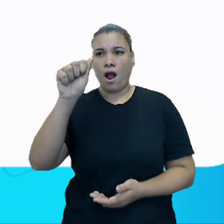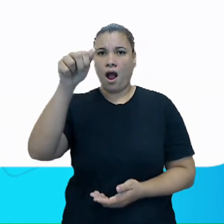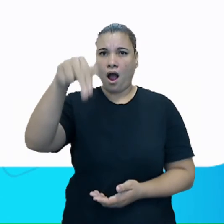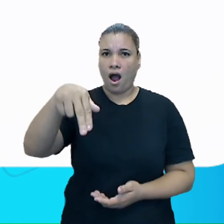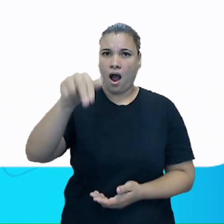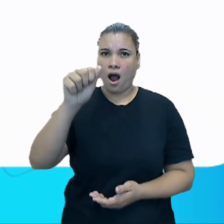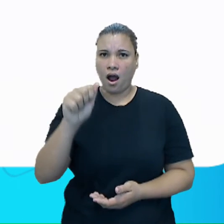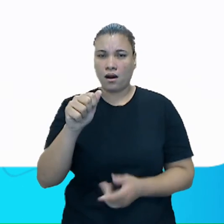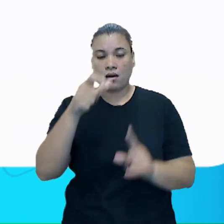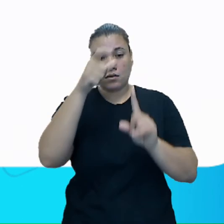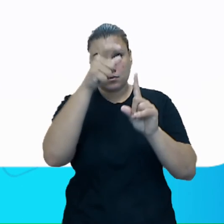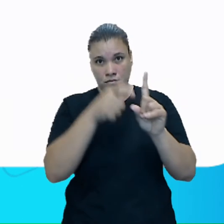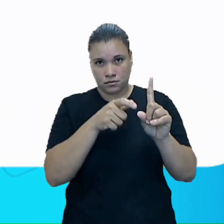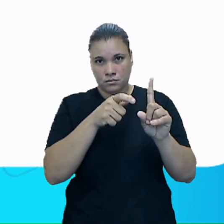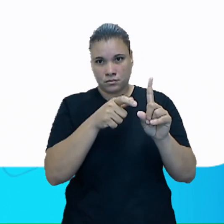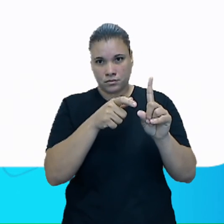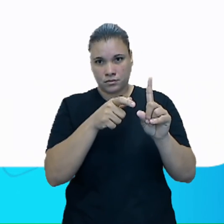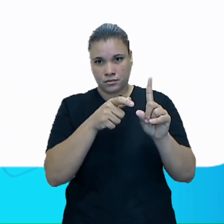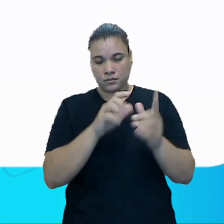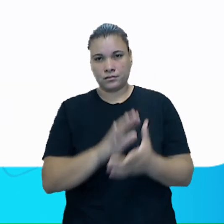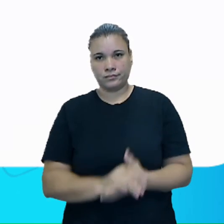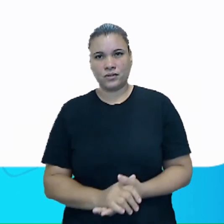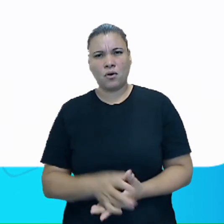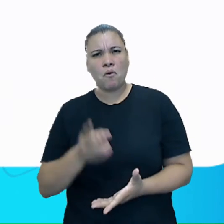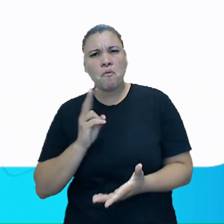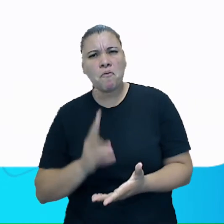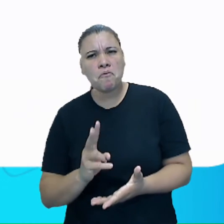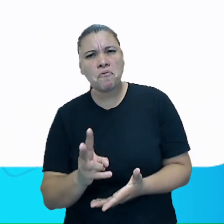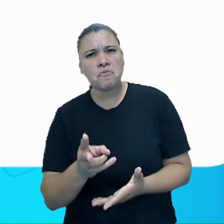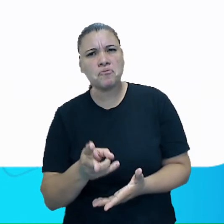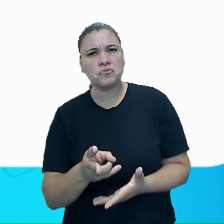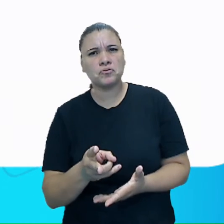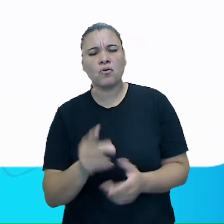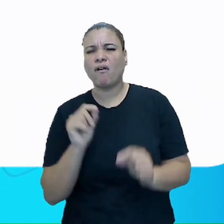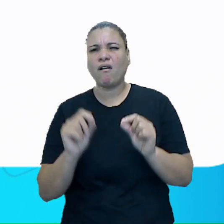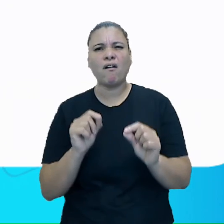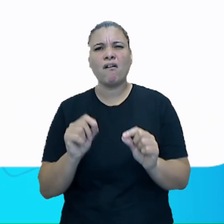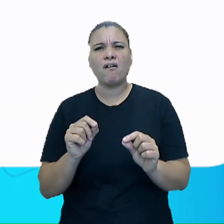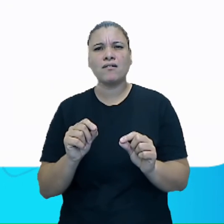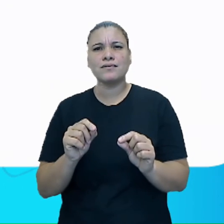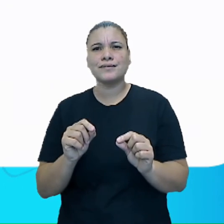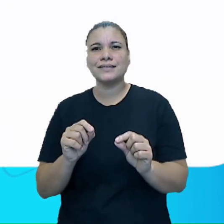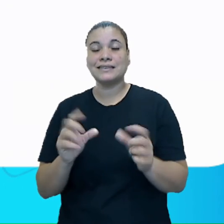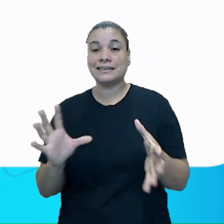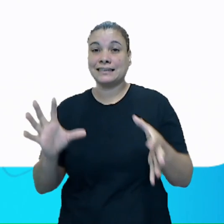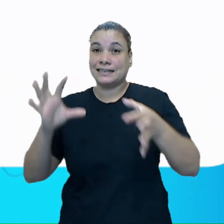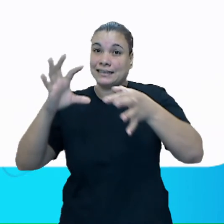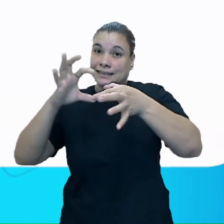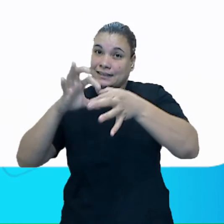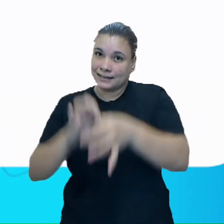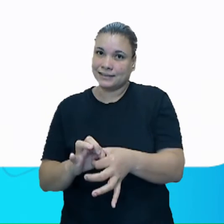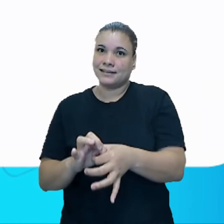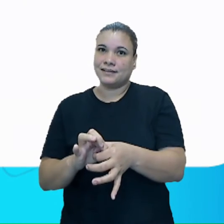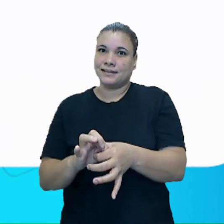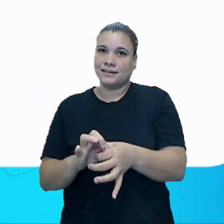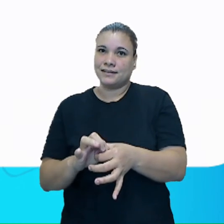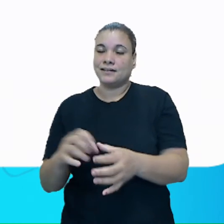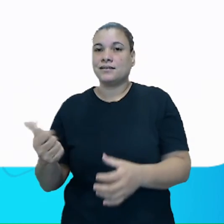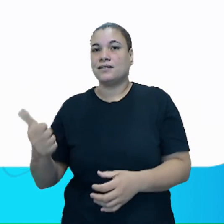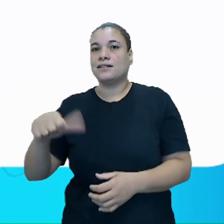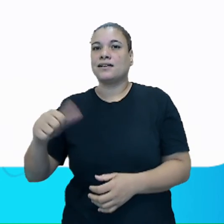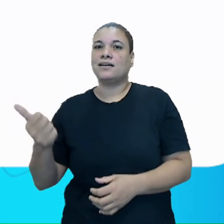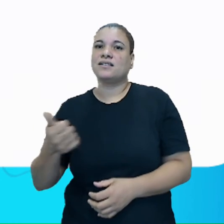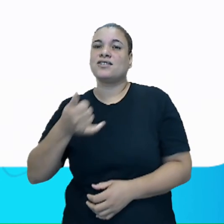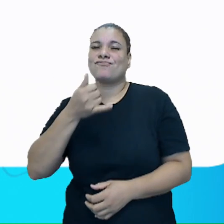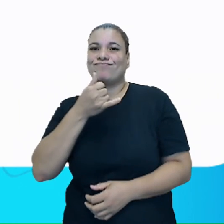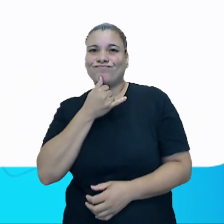ação? Também não. Tá ligando o termo, ligando a característica triste a Ana Maria.